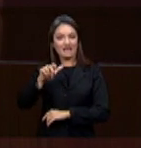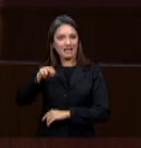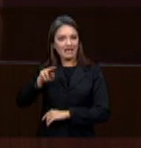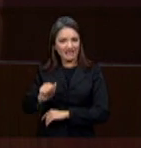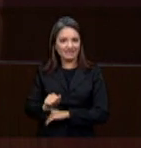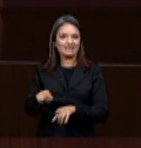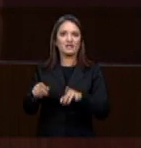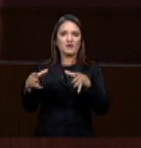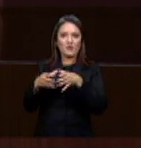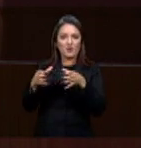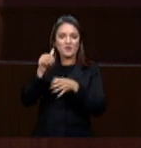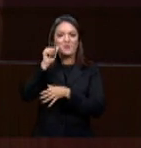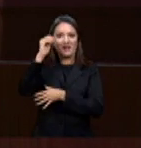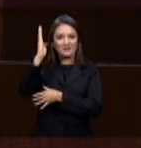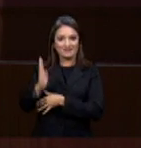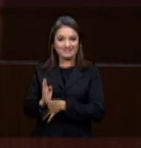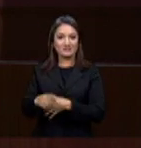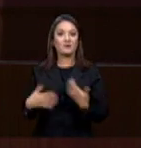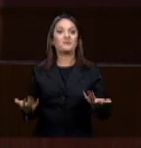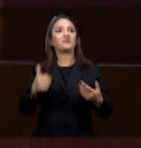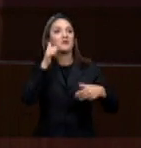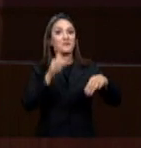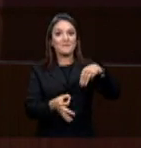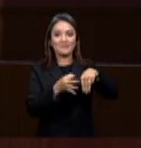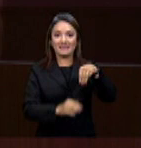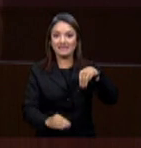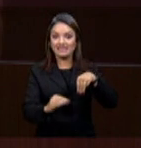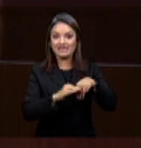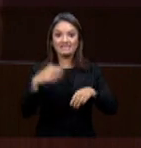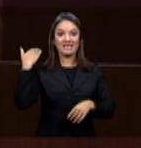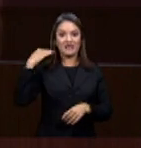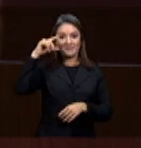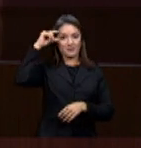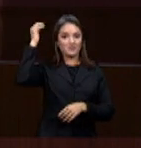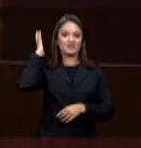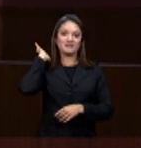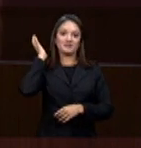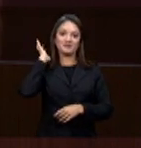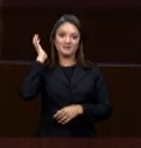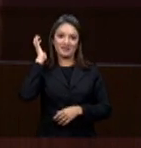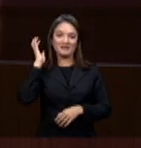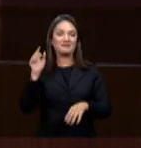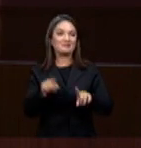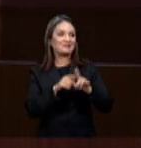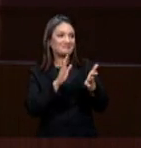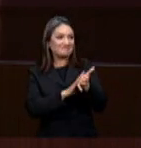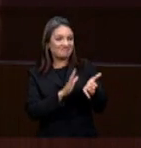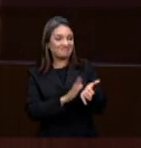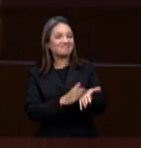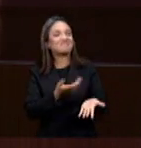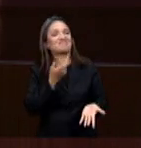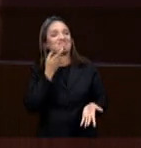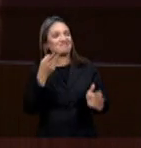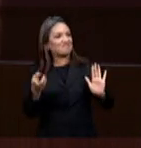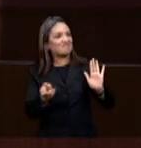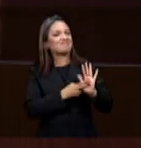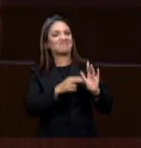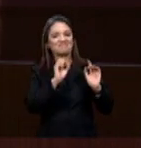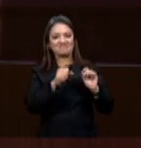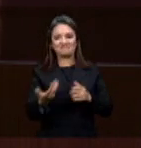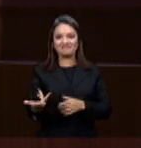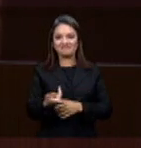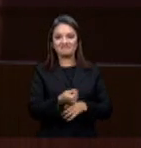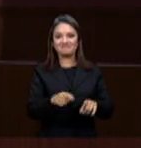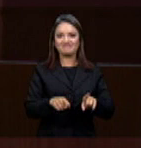Brasil é mulheres como as ministras Cármen Lúcia Rosa Vermelha quem homenageio reconheço Ministra